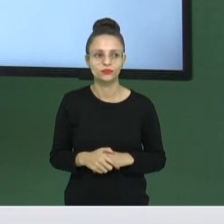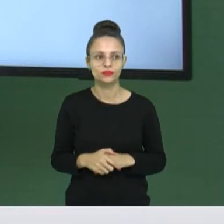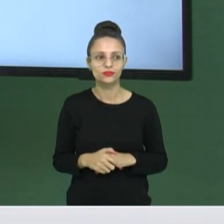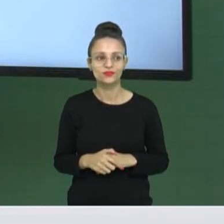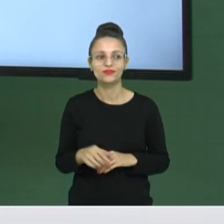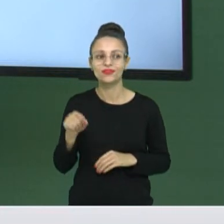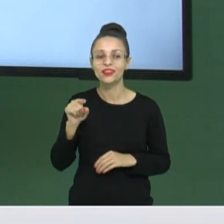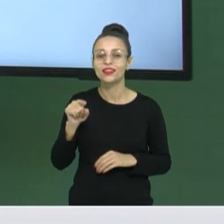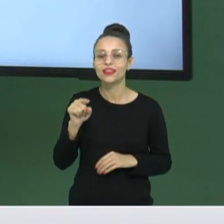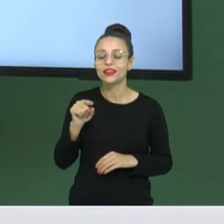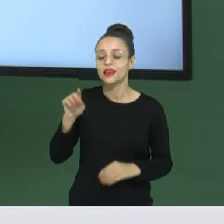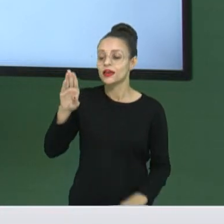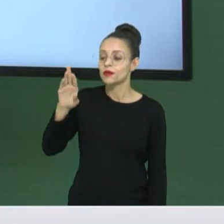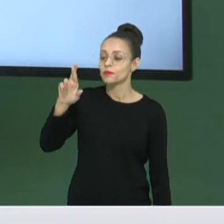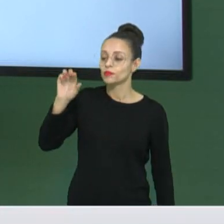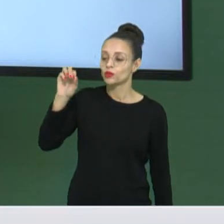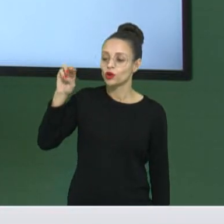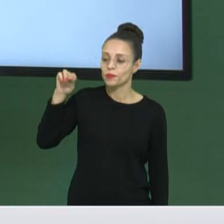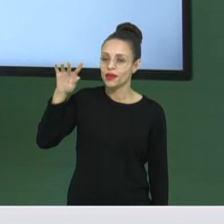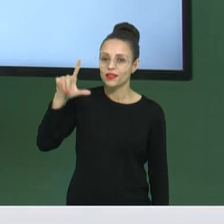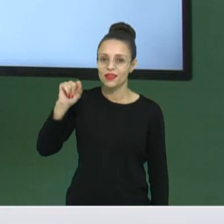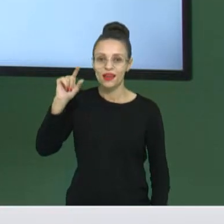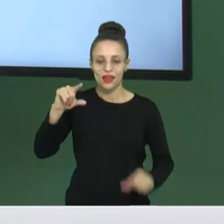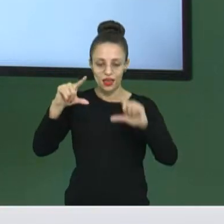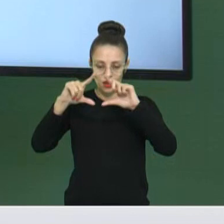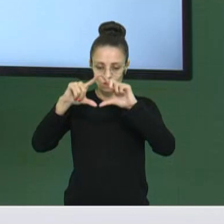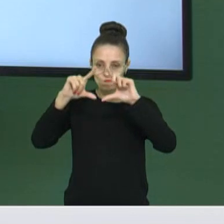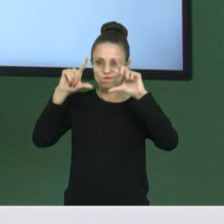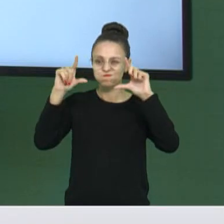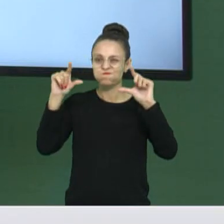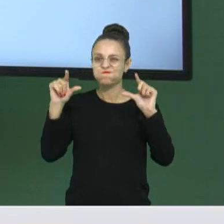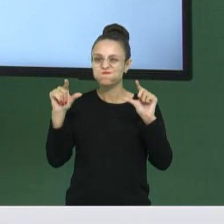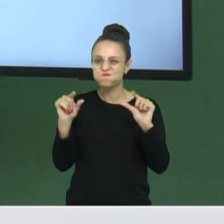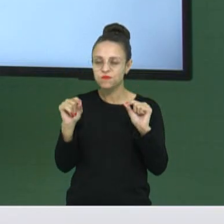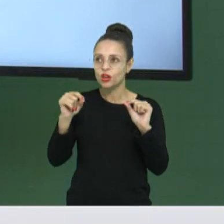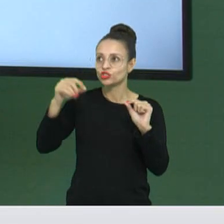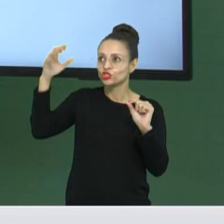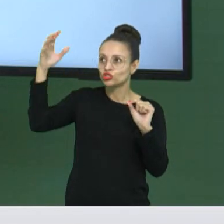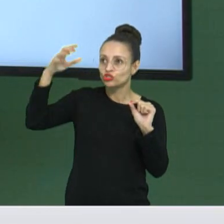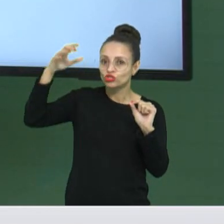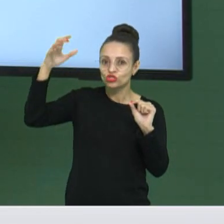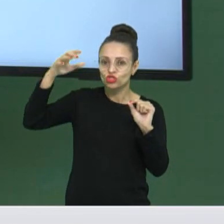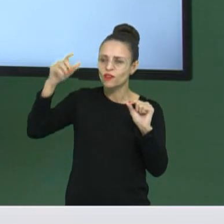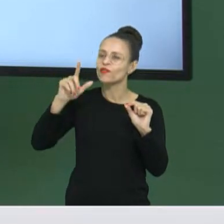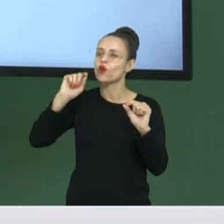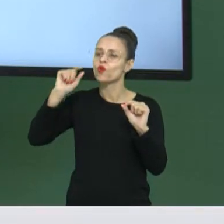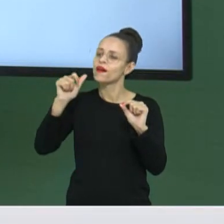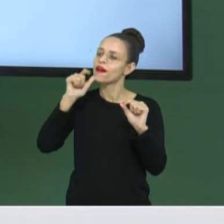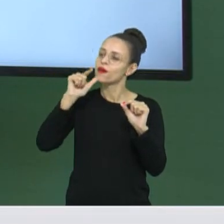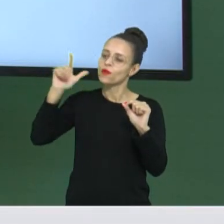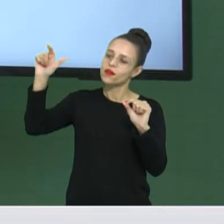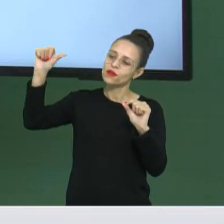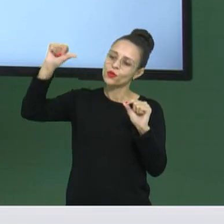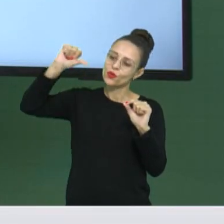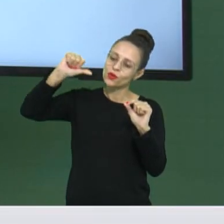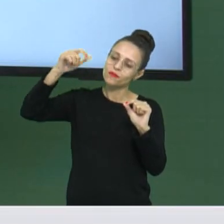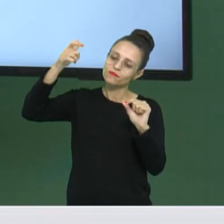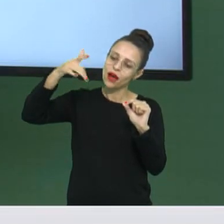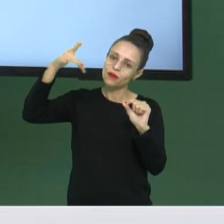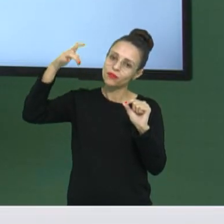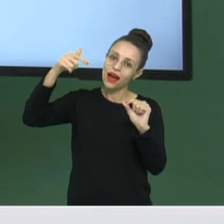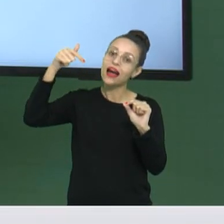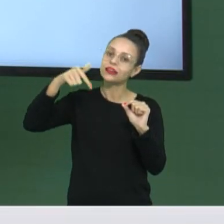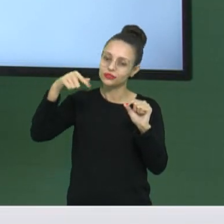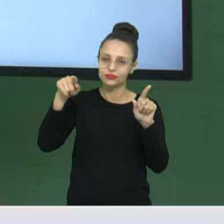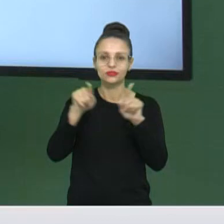É a bromélia tem uma folha grossa e quando chove ou você vai molhar a plantinha, a água fica acumulada ali.